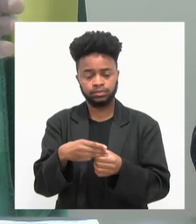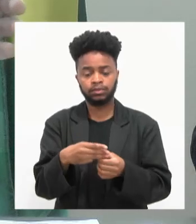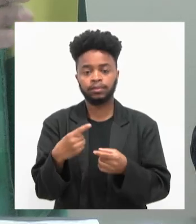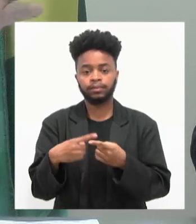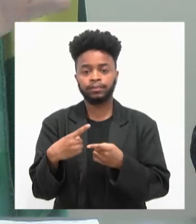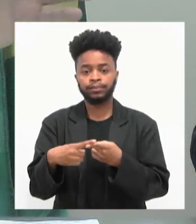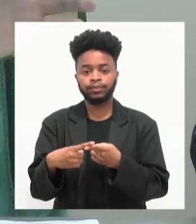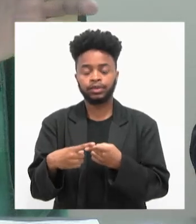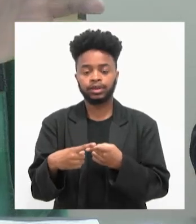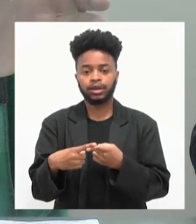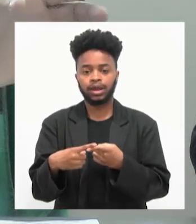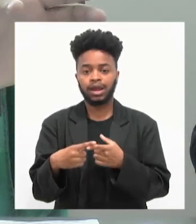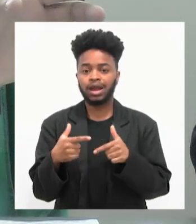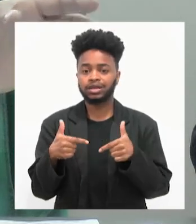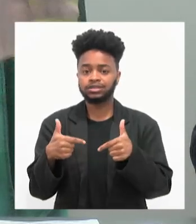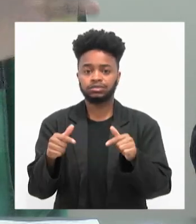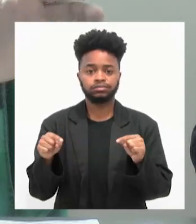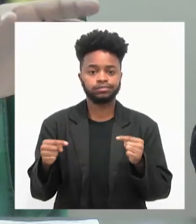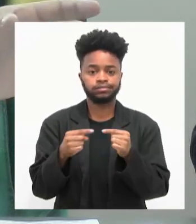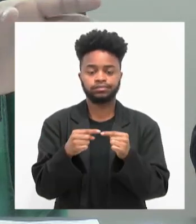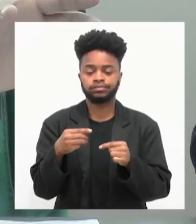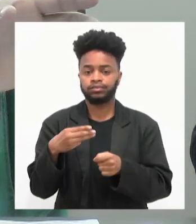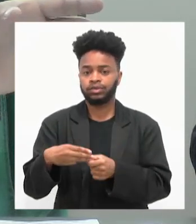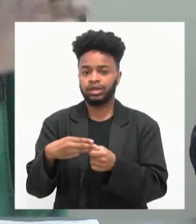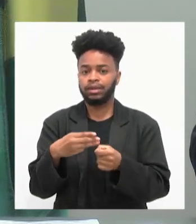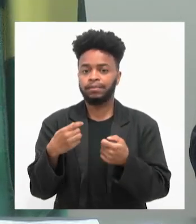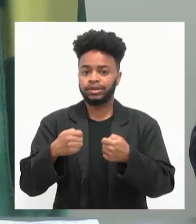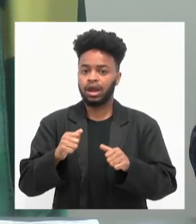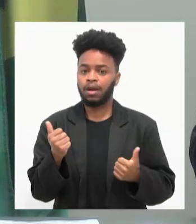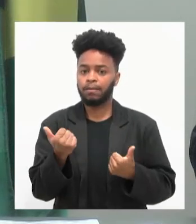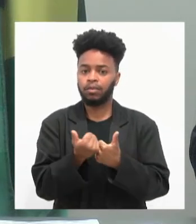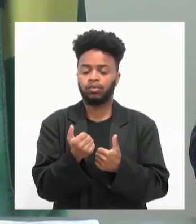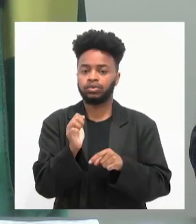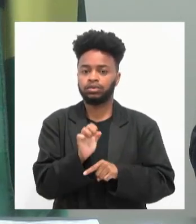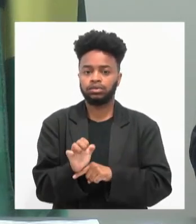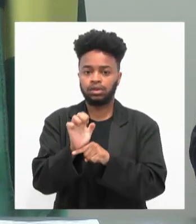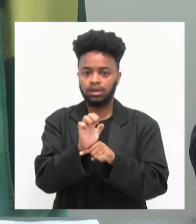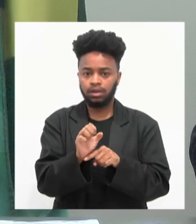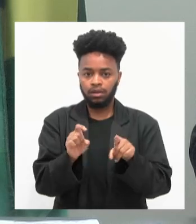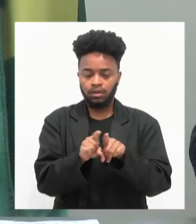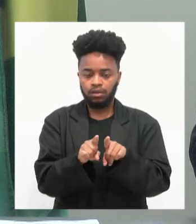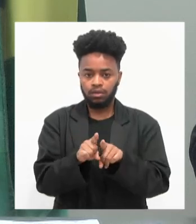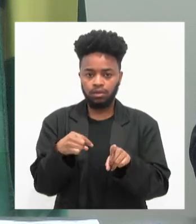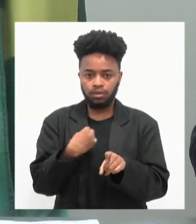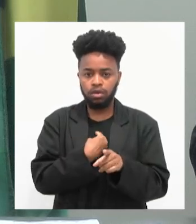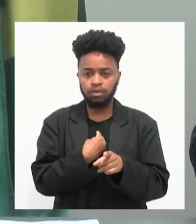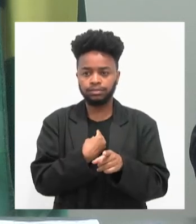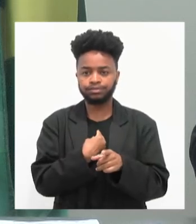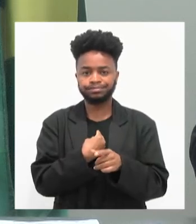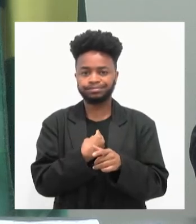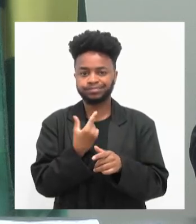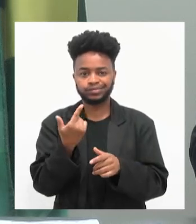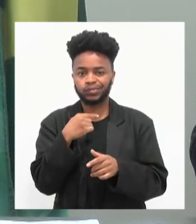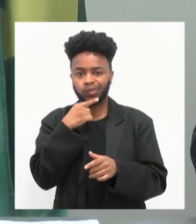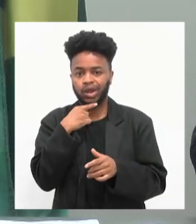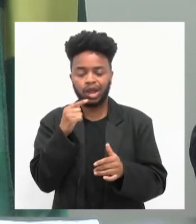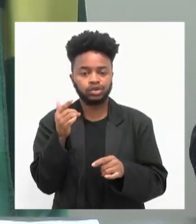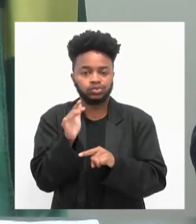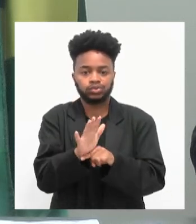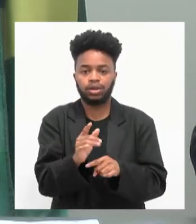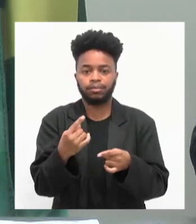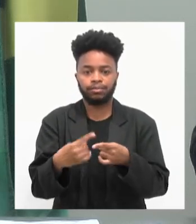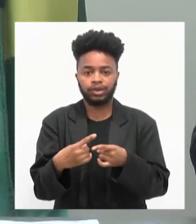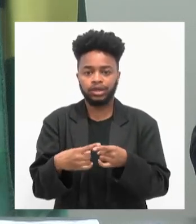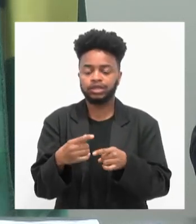operação é municipal, pô, com apoio do Estado. E nós vamos estar sendo um braço, porque tem o Estado sendo usado nessas operações.